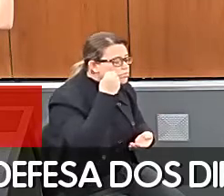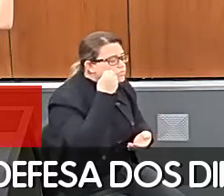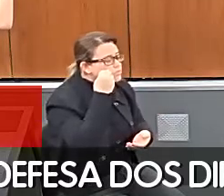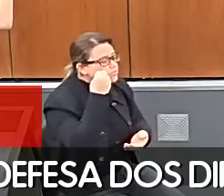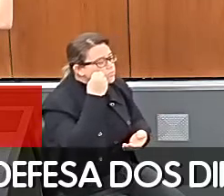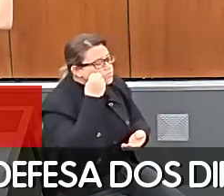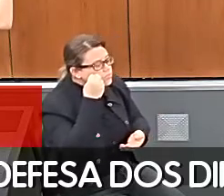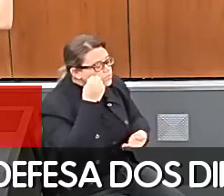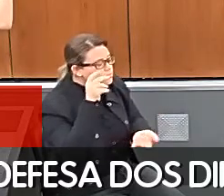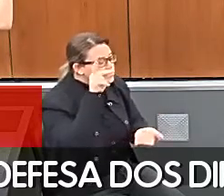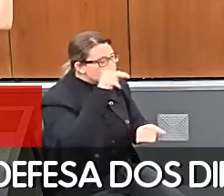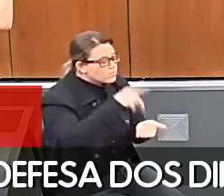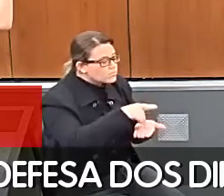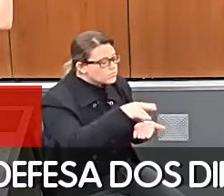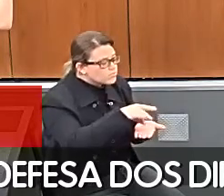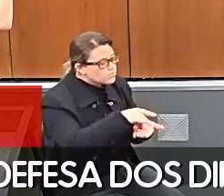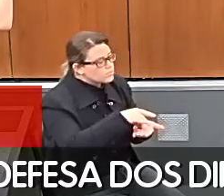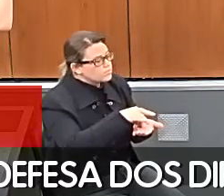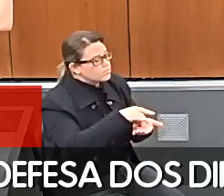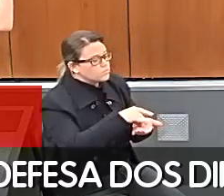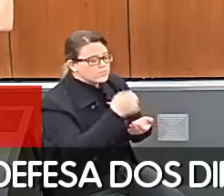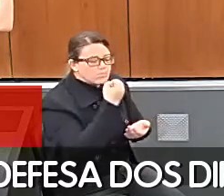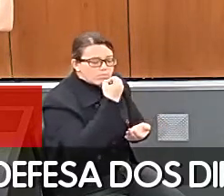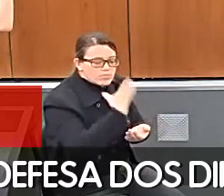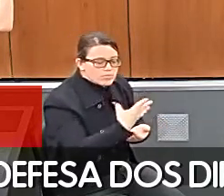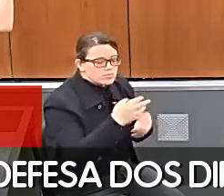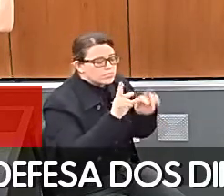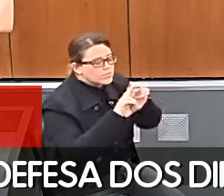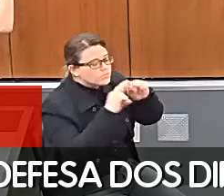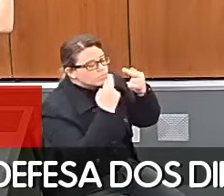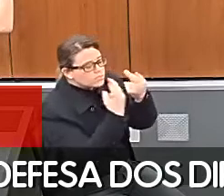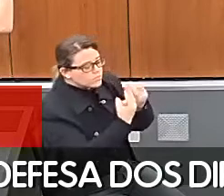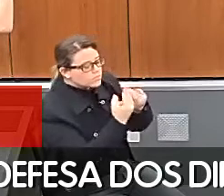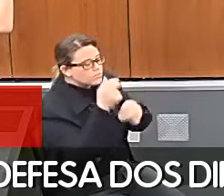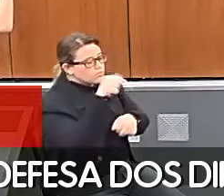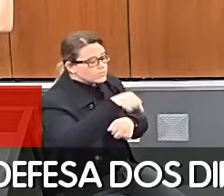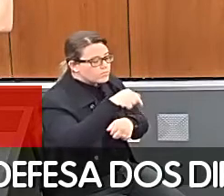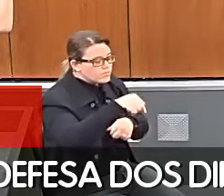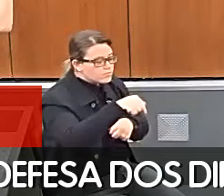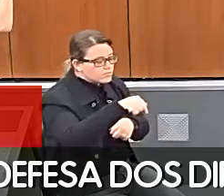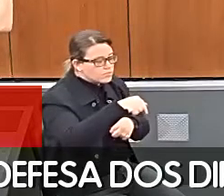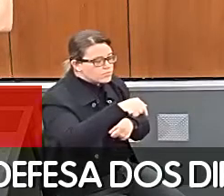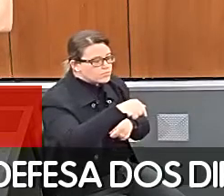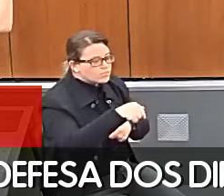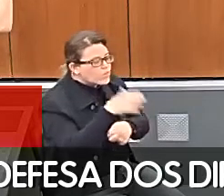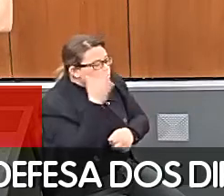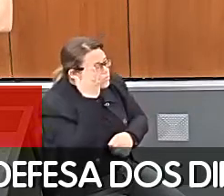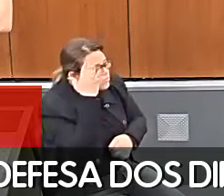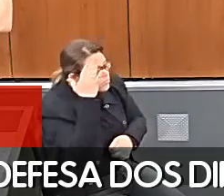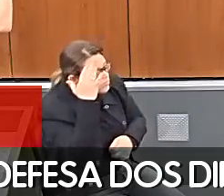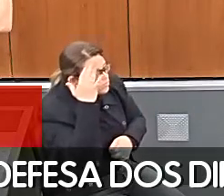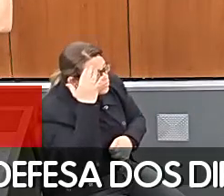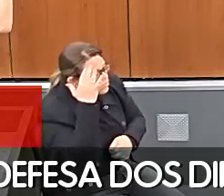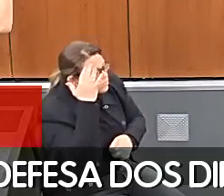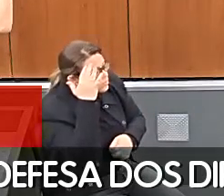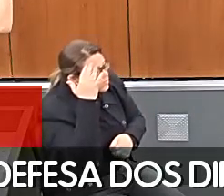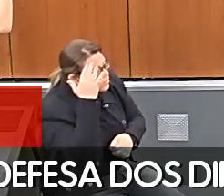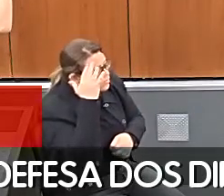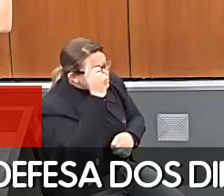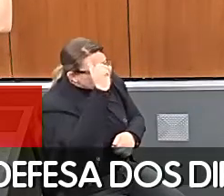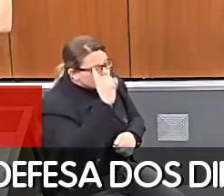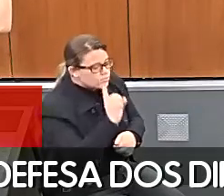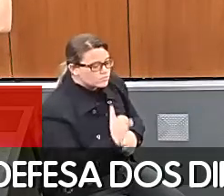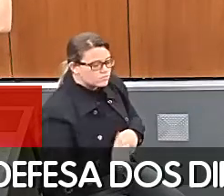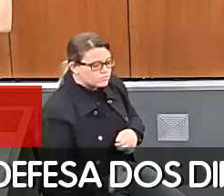tem, para que a gente possa estar fazendo aqui uma bela reunião, que todos saiam aqui satisfeitos